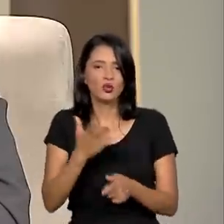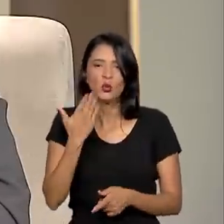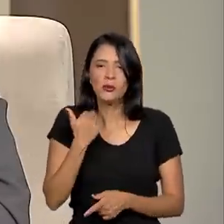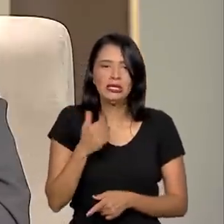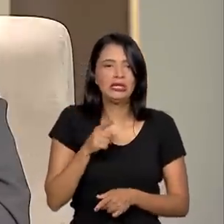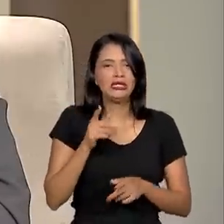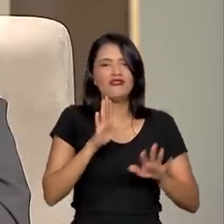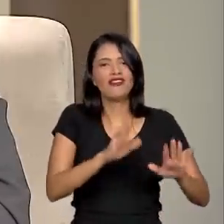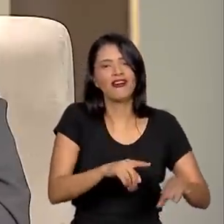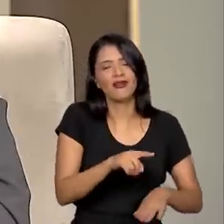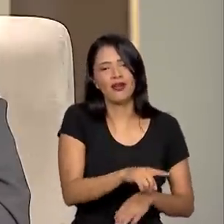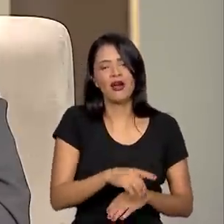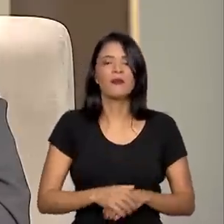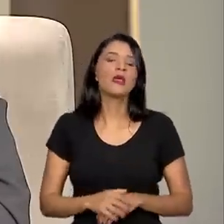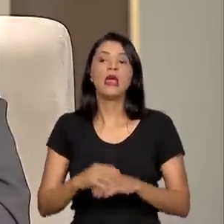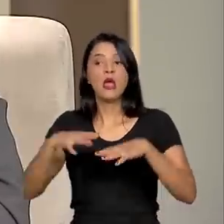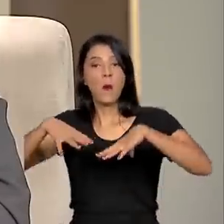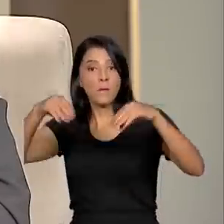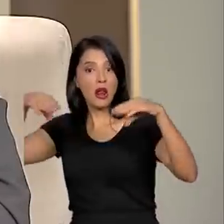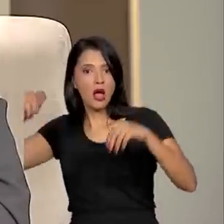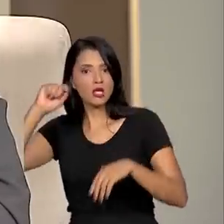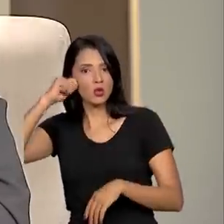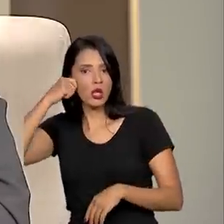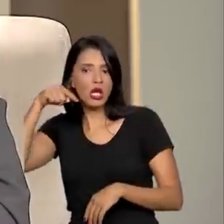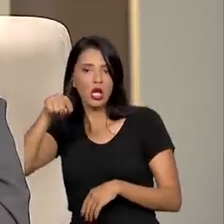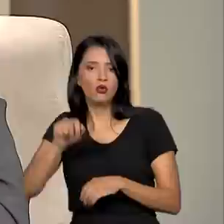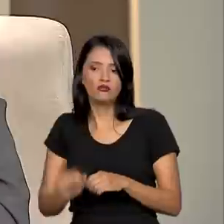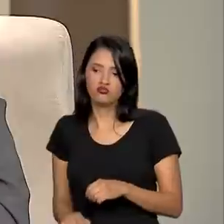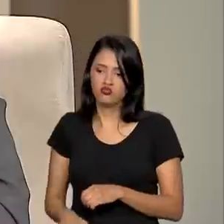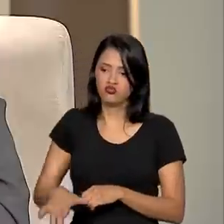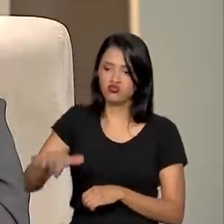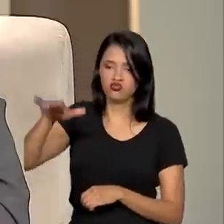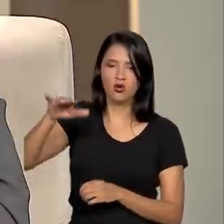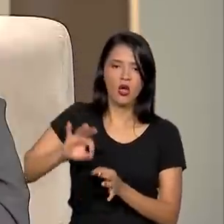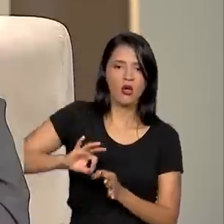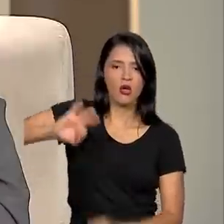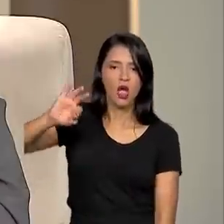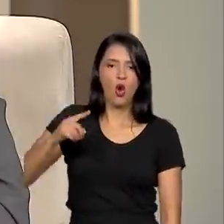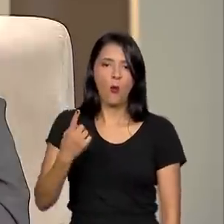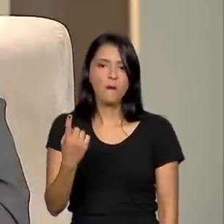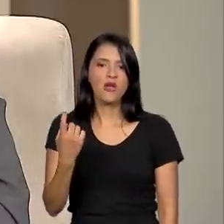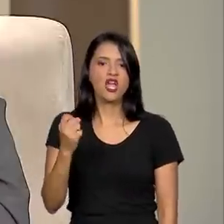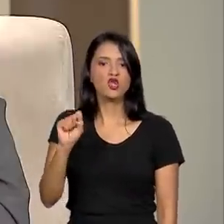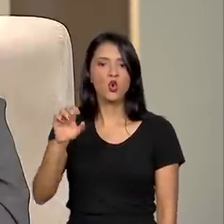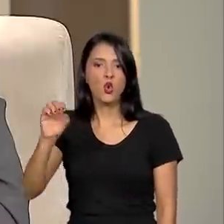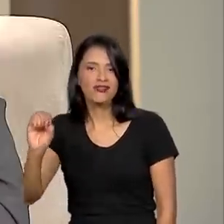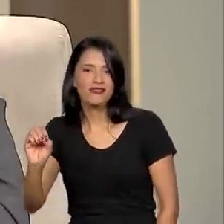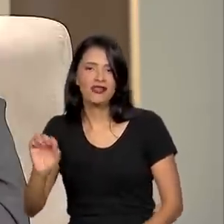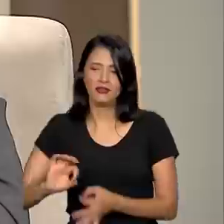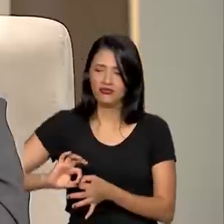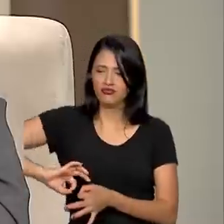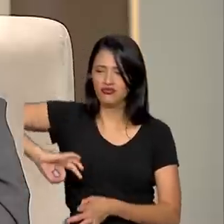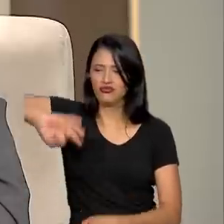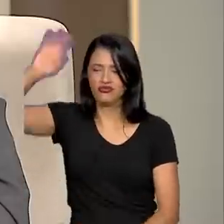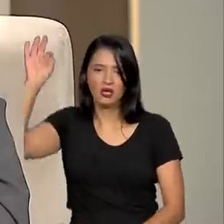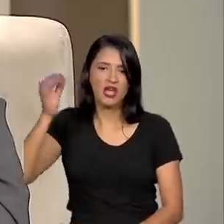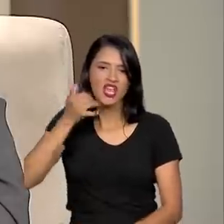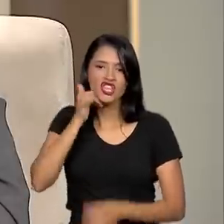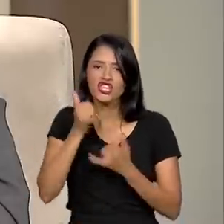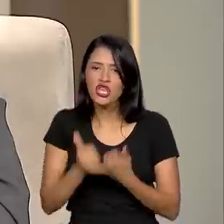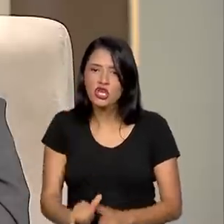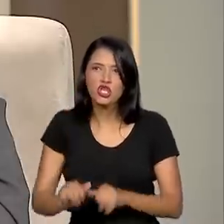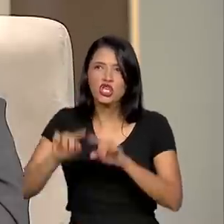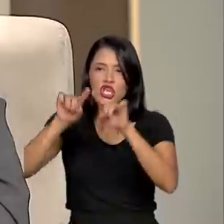o Palácio Rio Negro, por sua vez, ficou submerso com mais de 1,80 m embaixo d'água, molhou quadro de força,